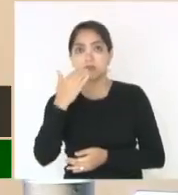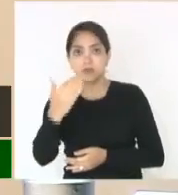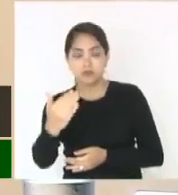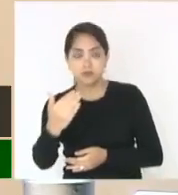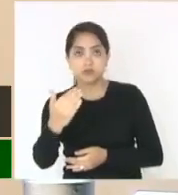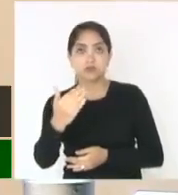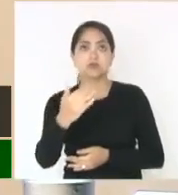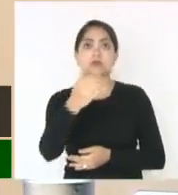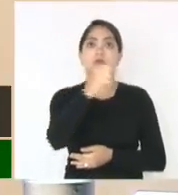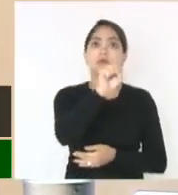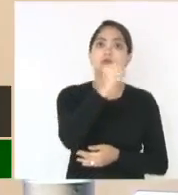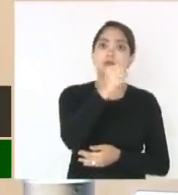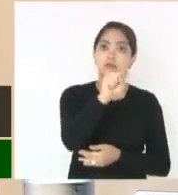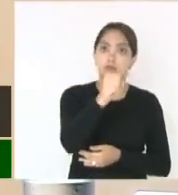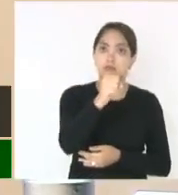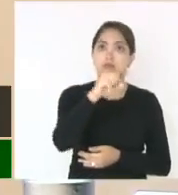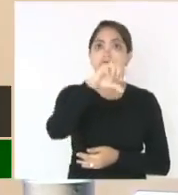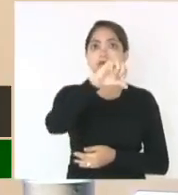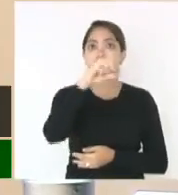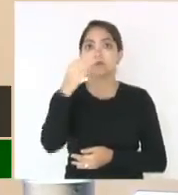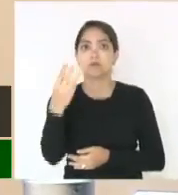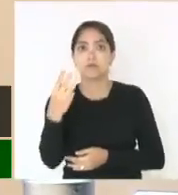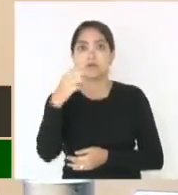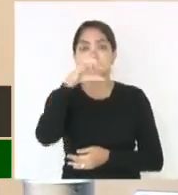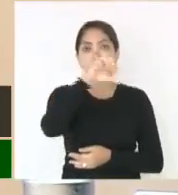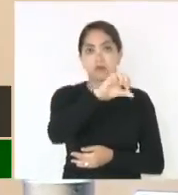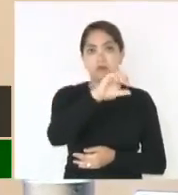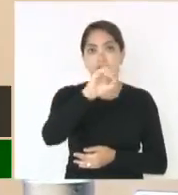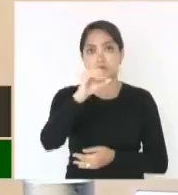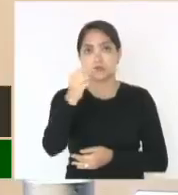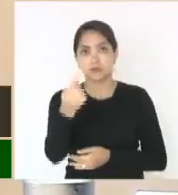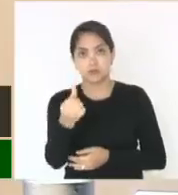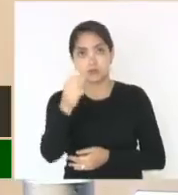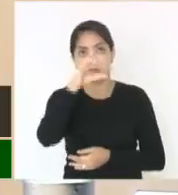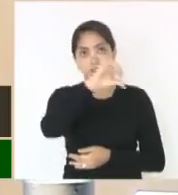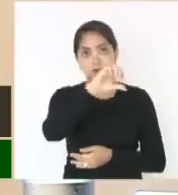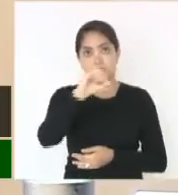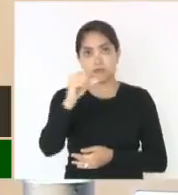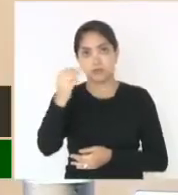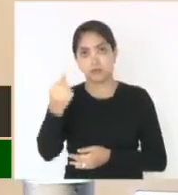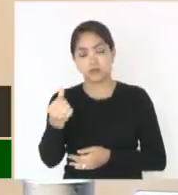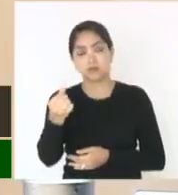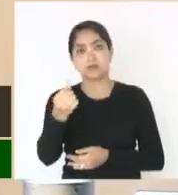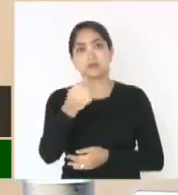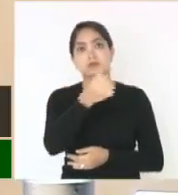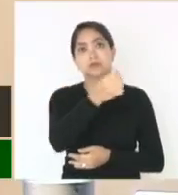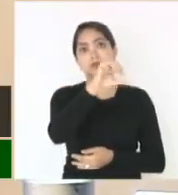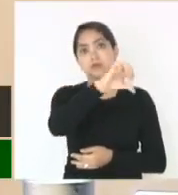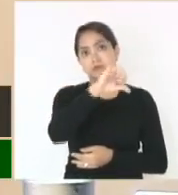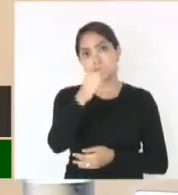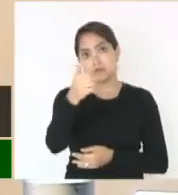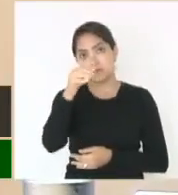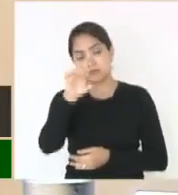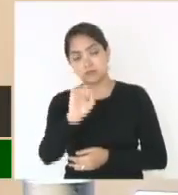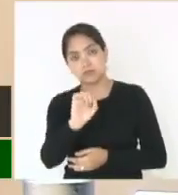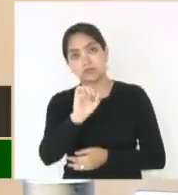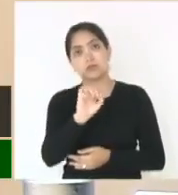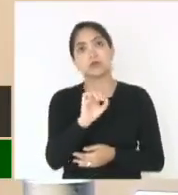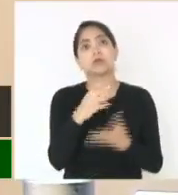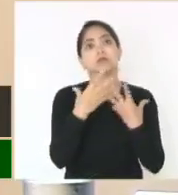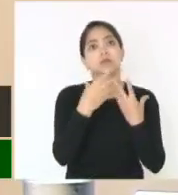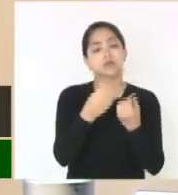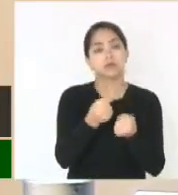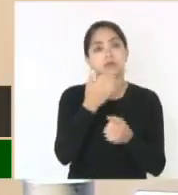número 893, 900, 906, 909, 910. Outro senhor, presidente, deferiu